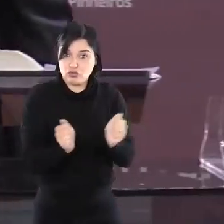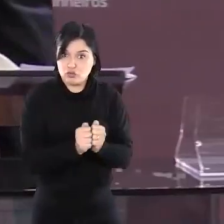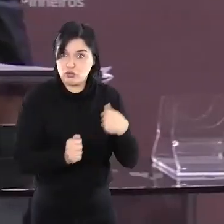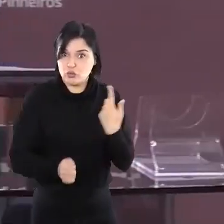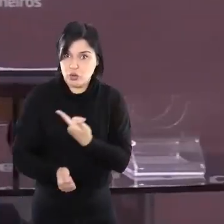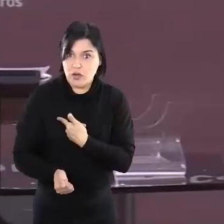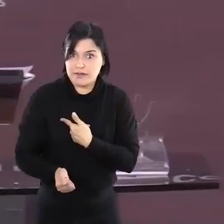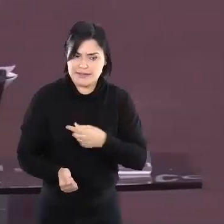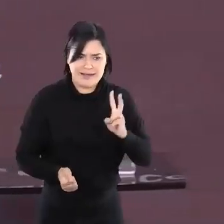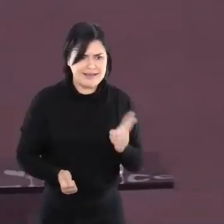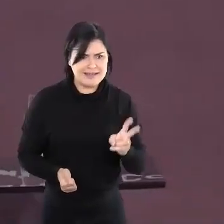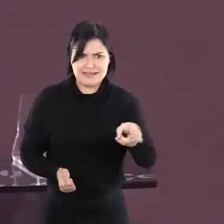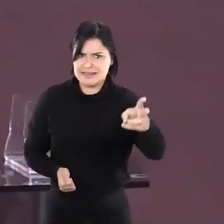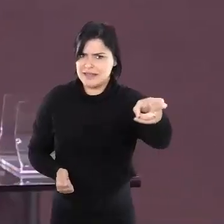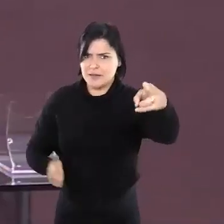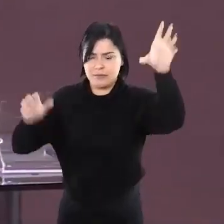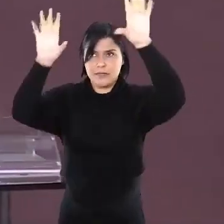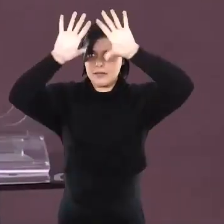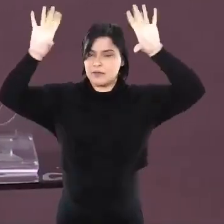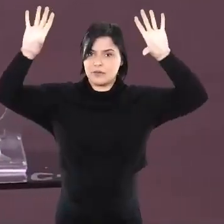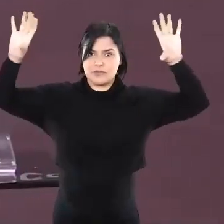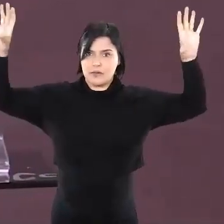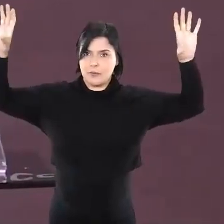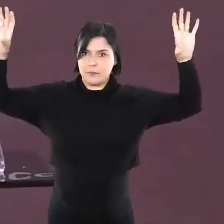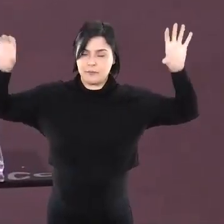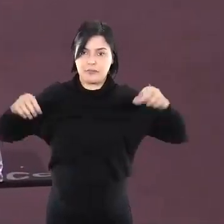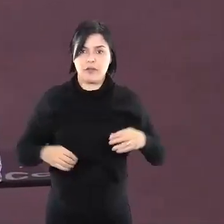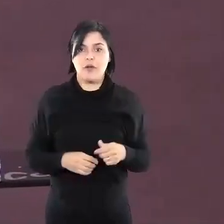diz Apocalipse capítulo 21.